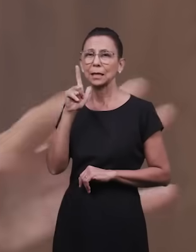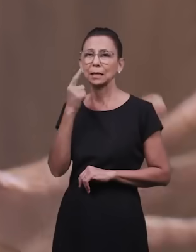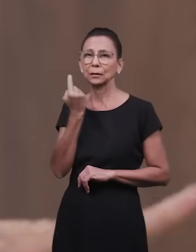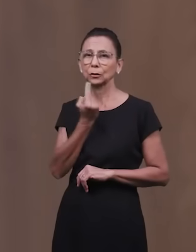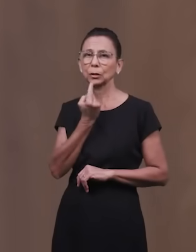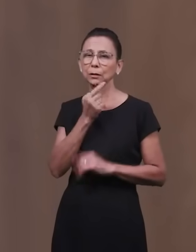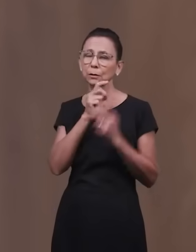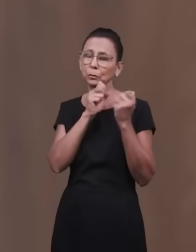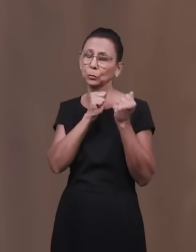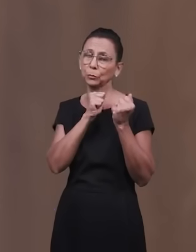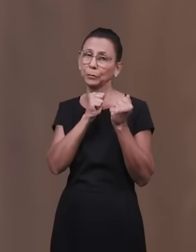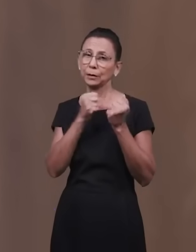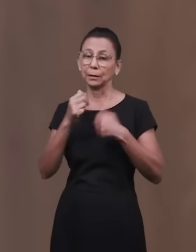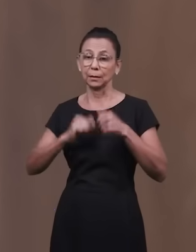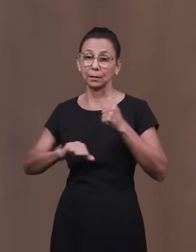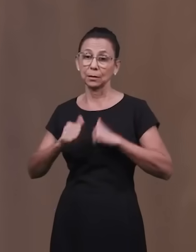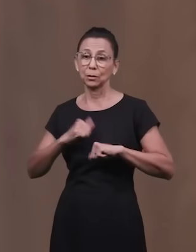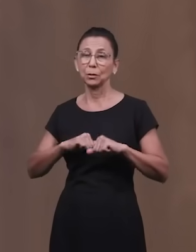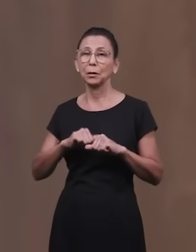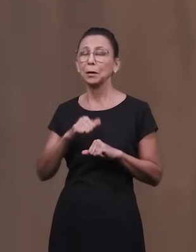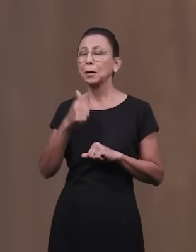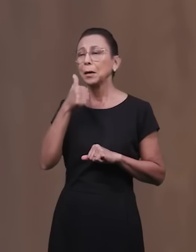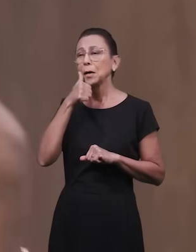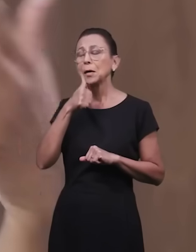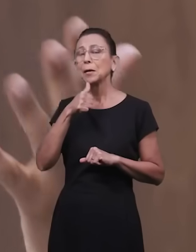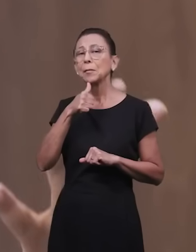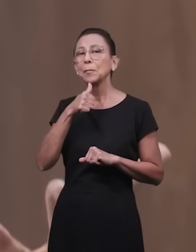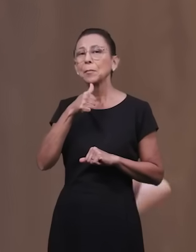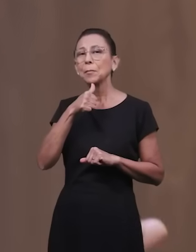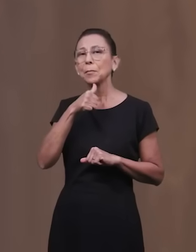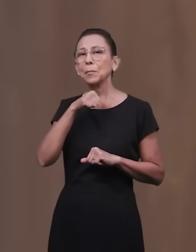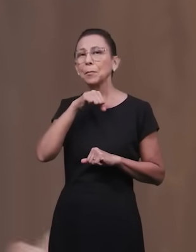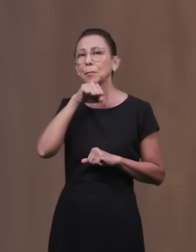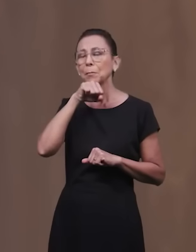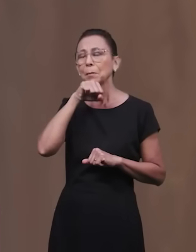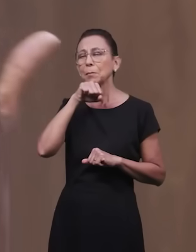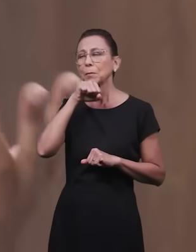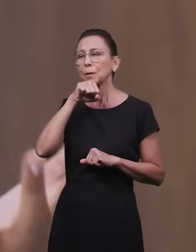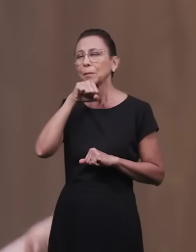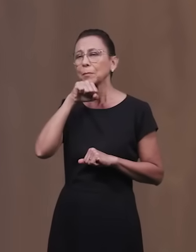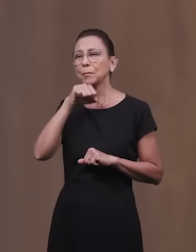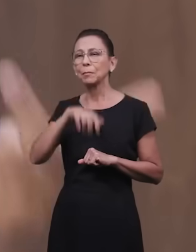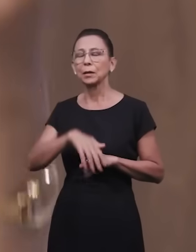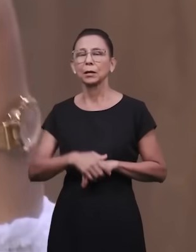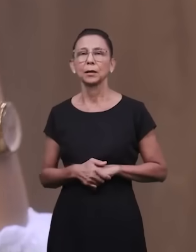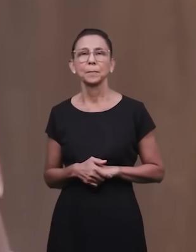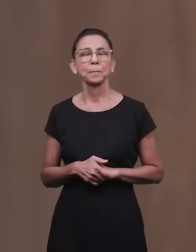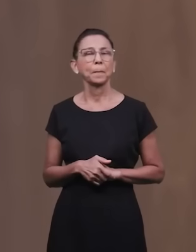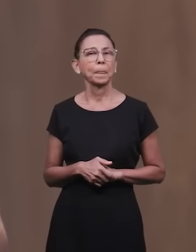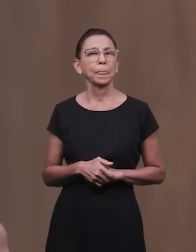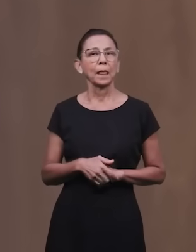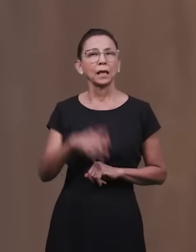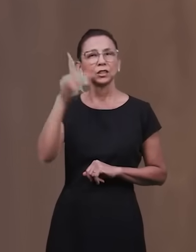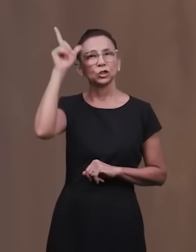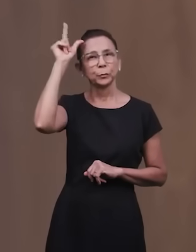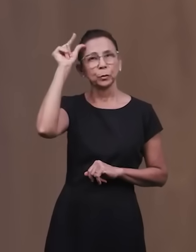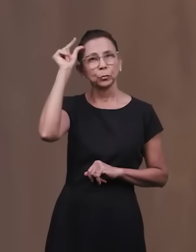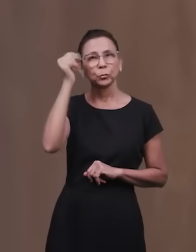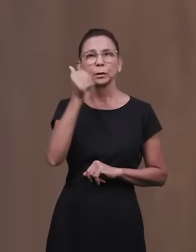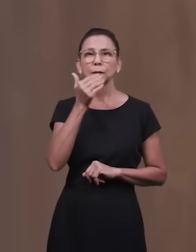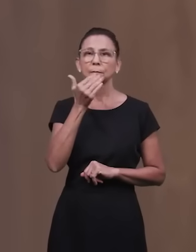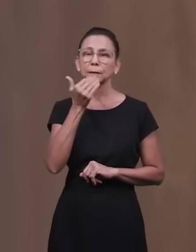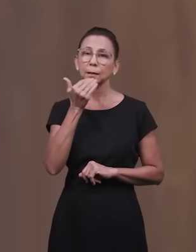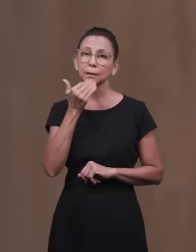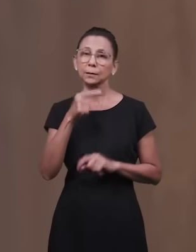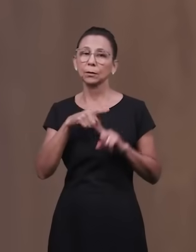não consegue dormir sozinho, ele está ansioso. Ele começa a comer mais do que o comum, ou parar de comer.